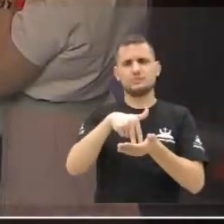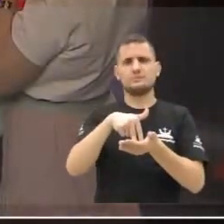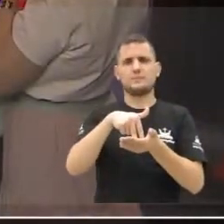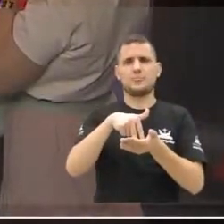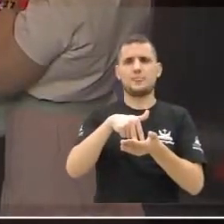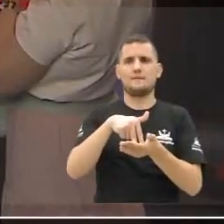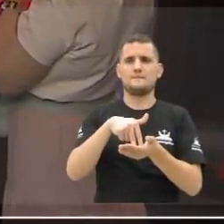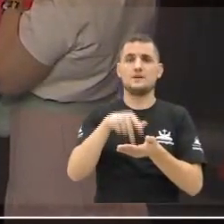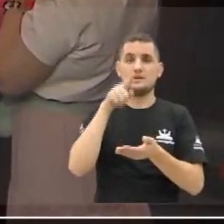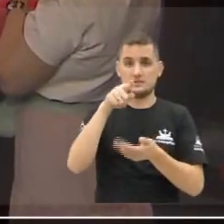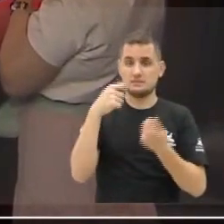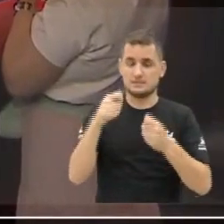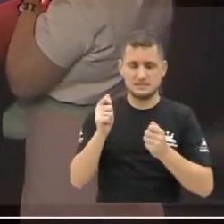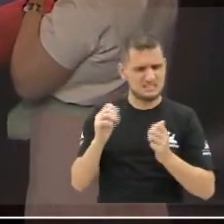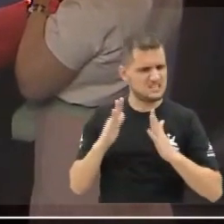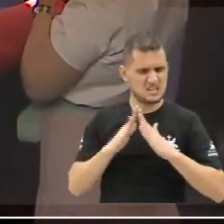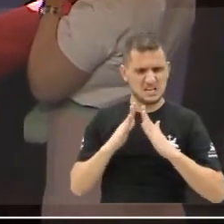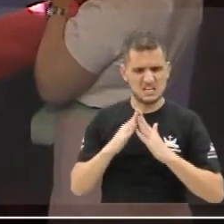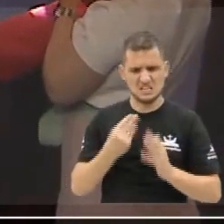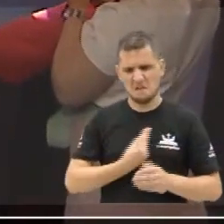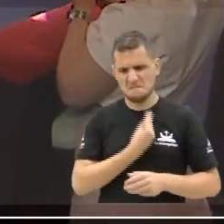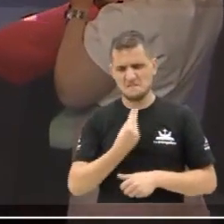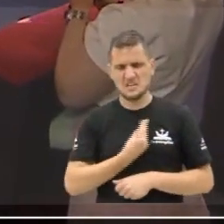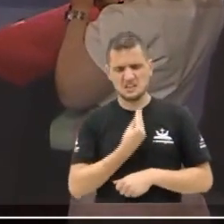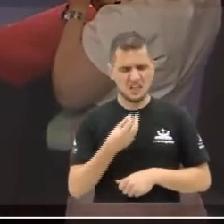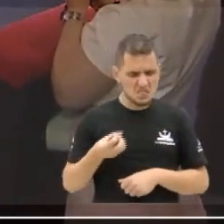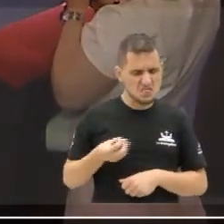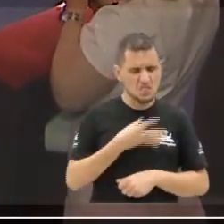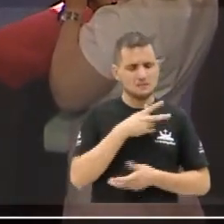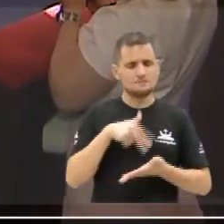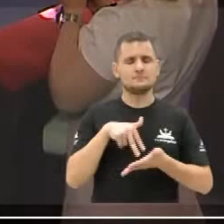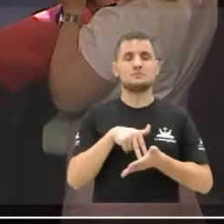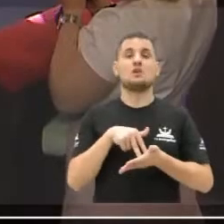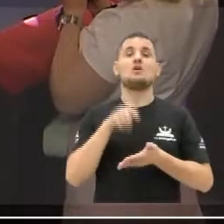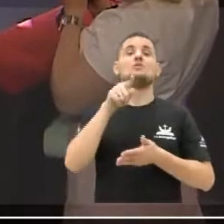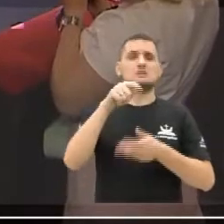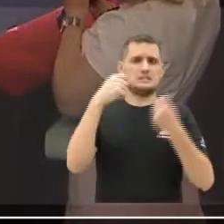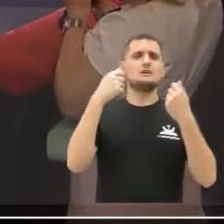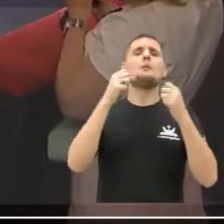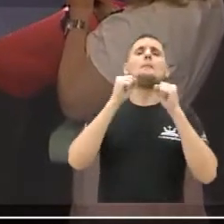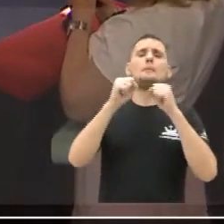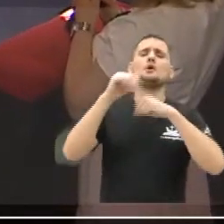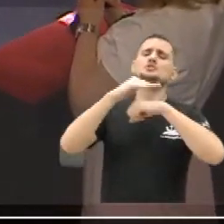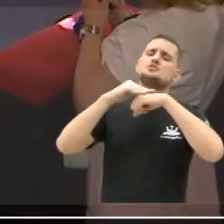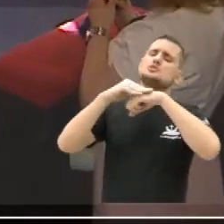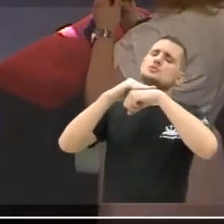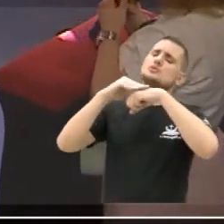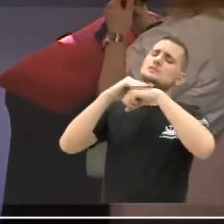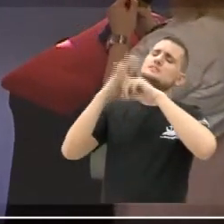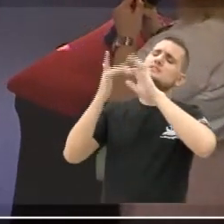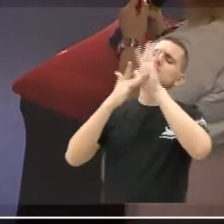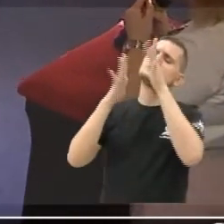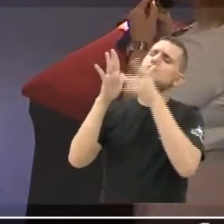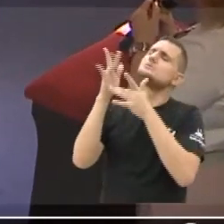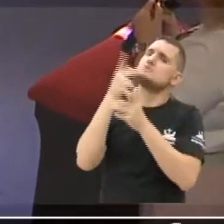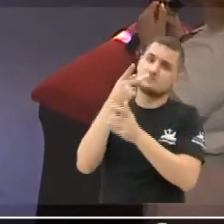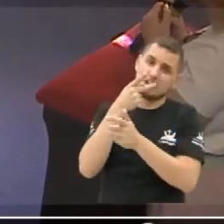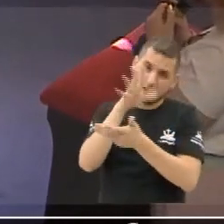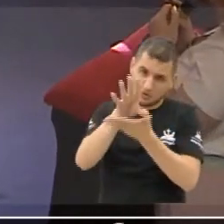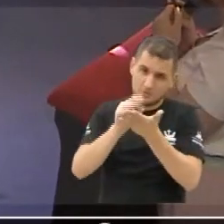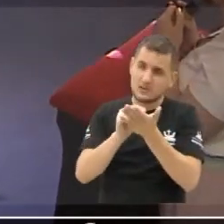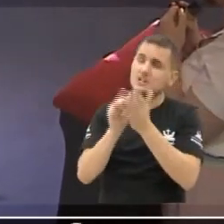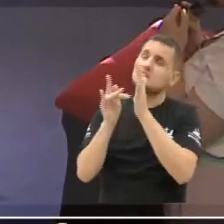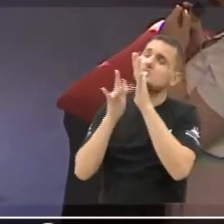Diga a si mesmo: Jesus, como o Senhor já perdoou meu passado,